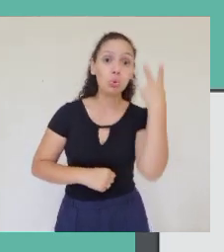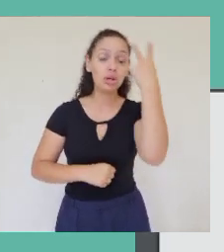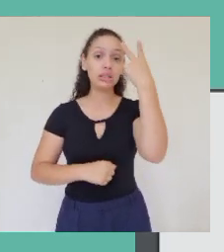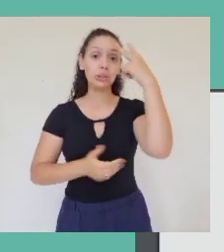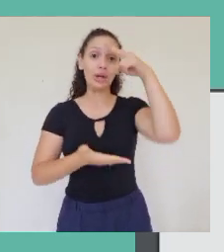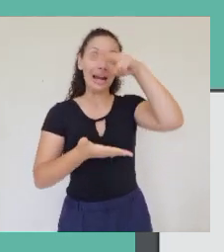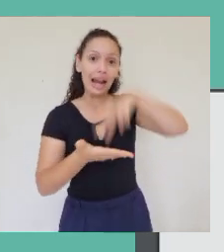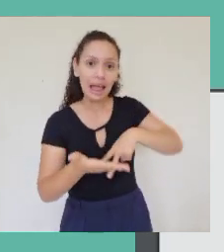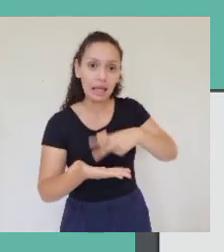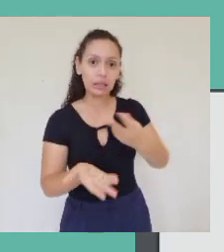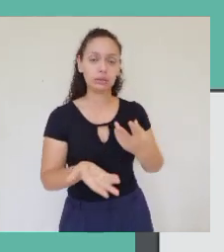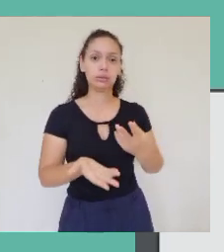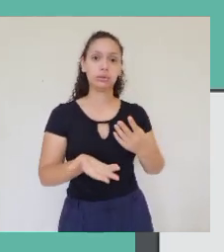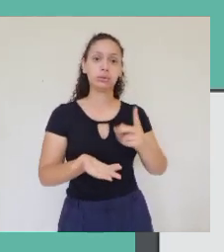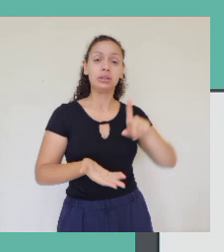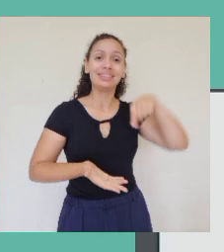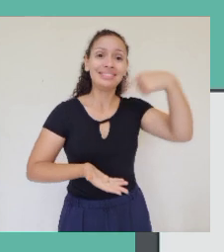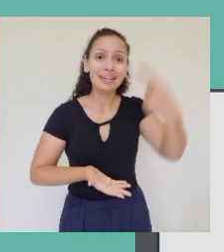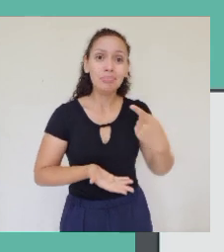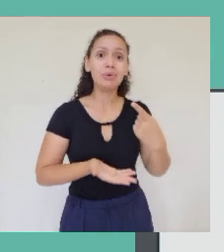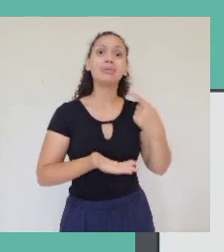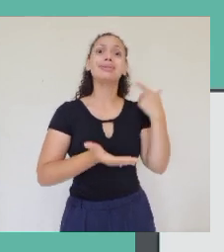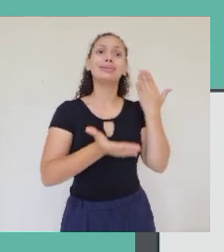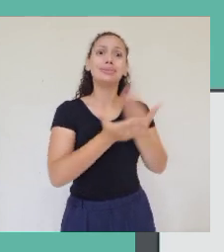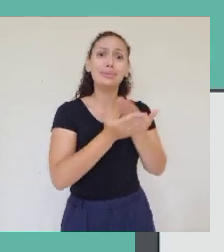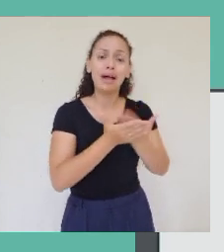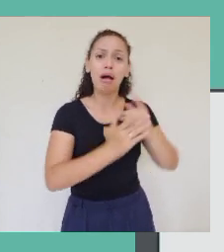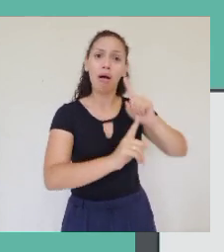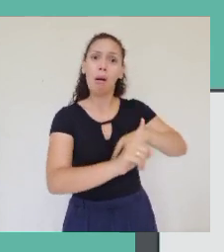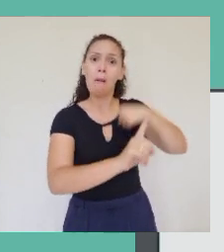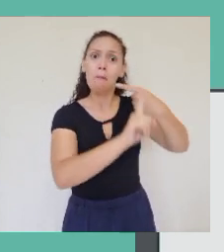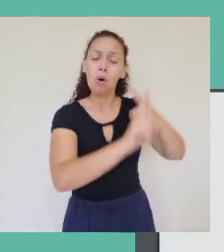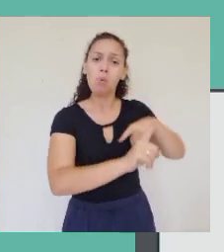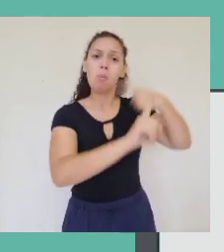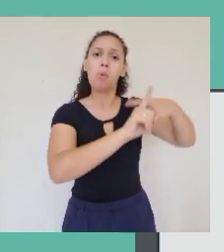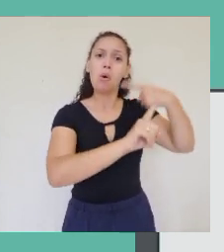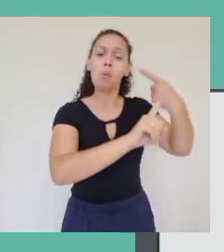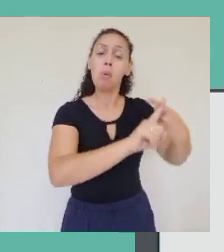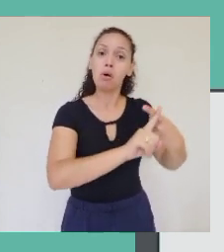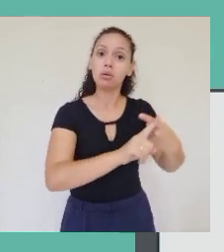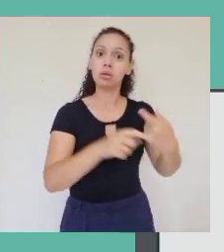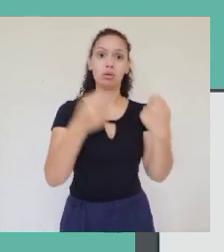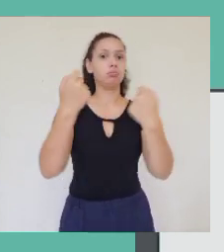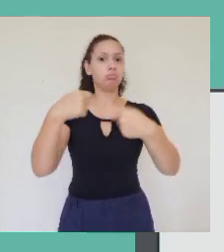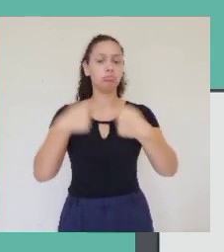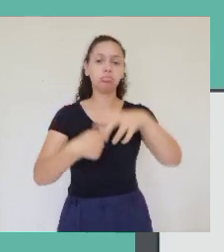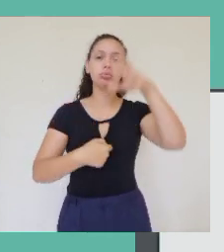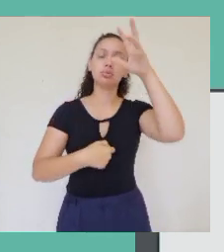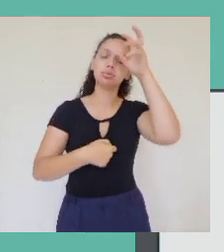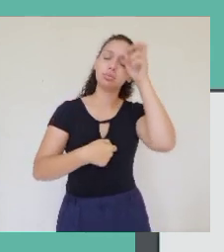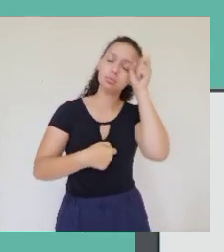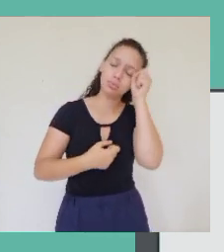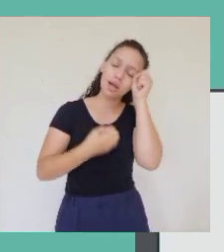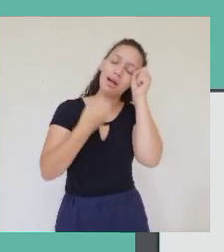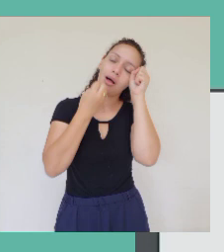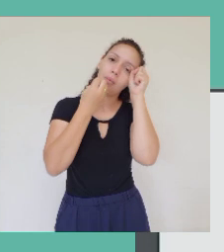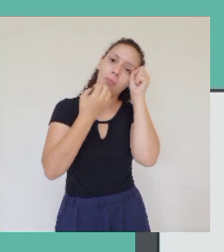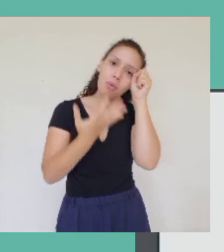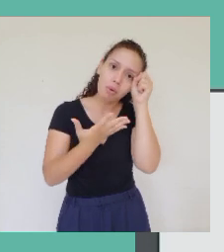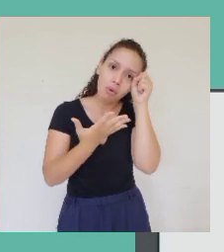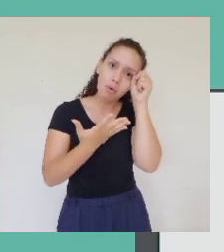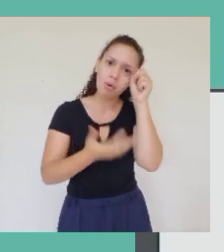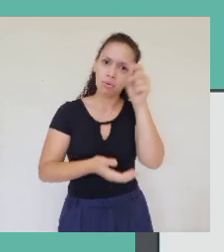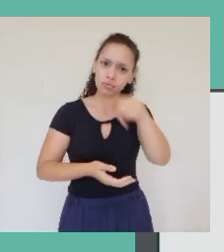qualidade do sono ela é essencial para que você consiga se recuperar, né? Então você tem dormido bem, tem acordado no